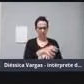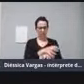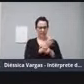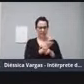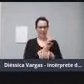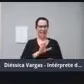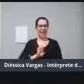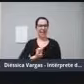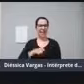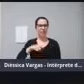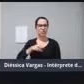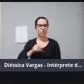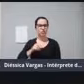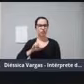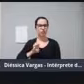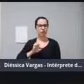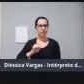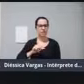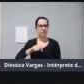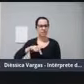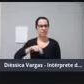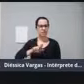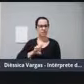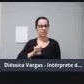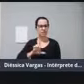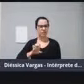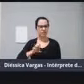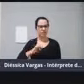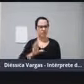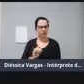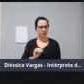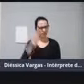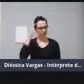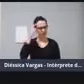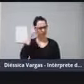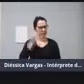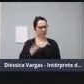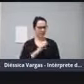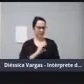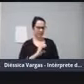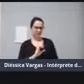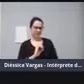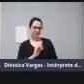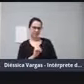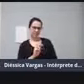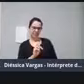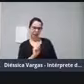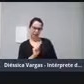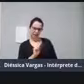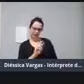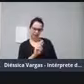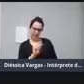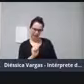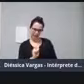cigarra explodiu, pois muitos acreditam que quando ela faz aquele barulho, quando ela está trocando a muda dela, quer dizer que o animal está